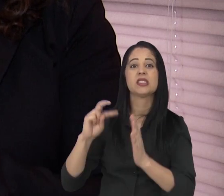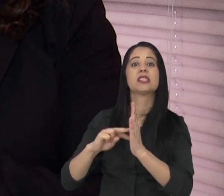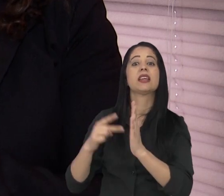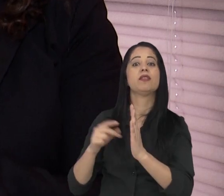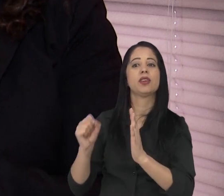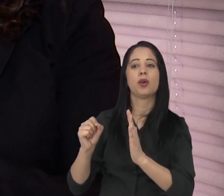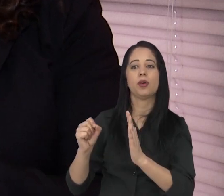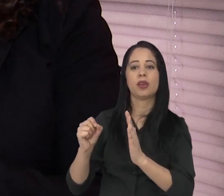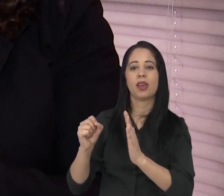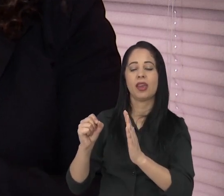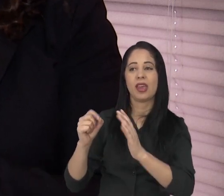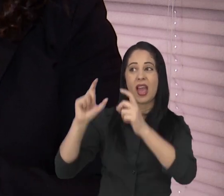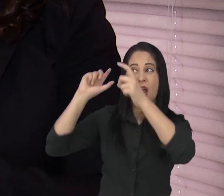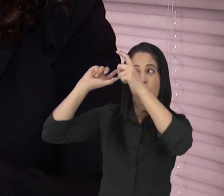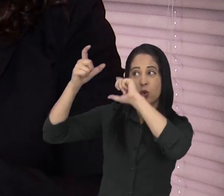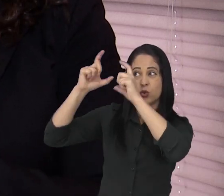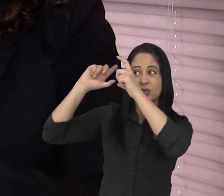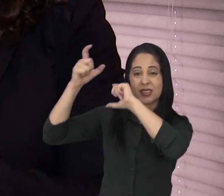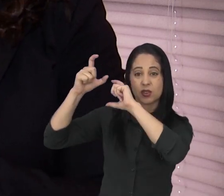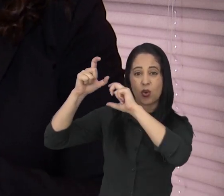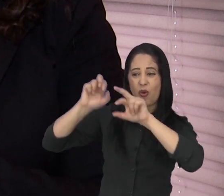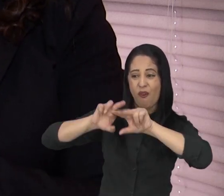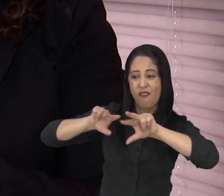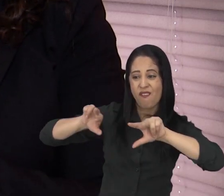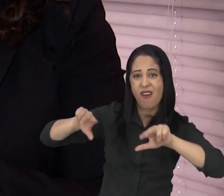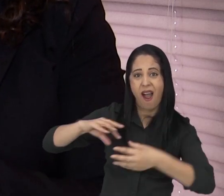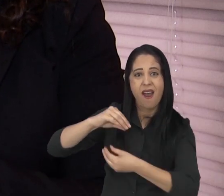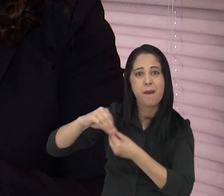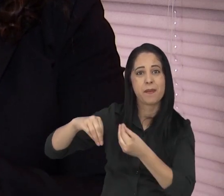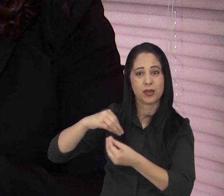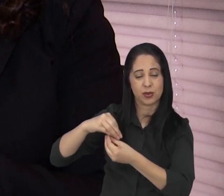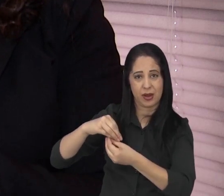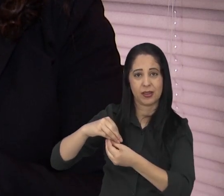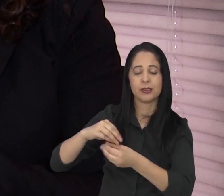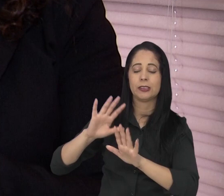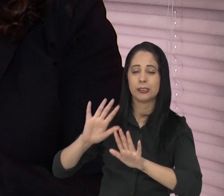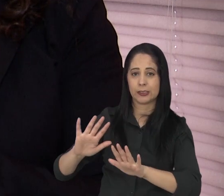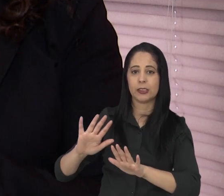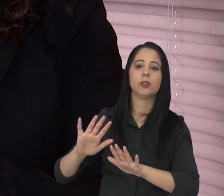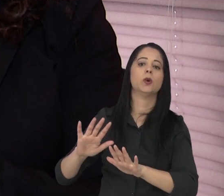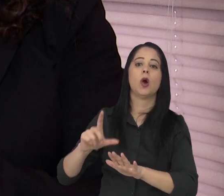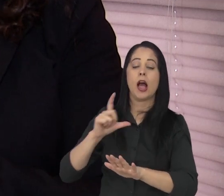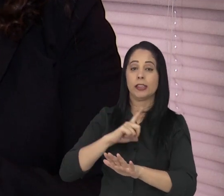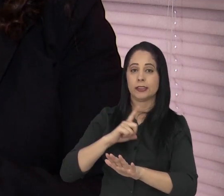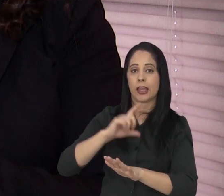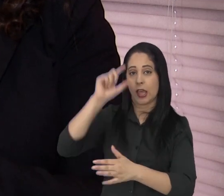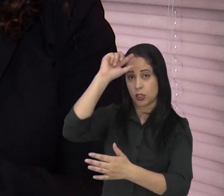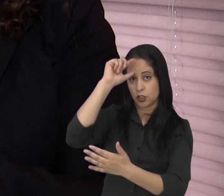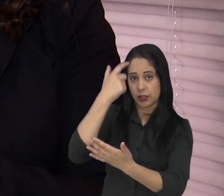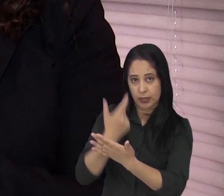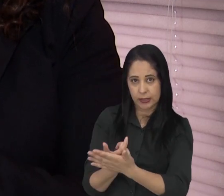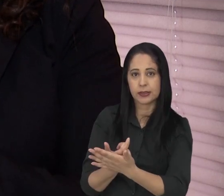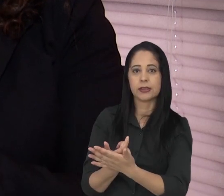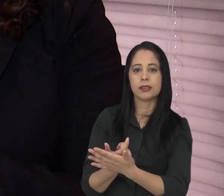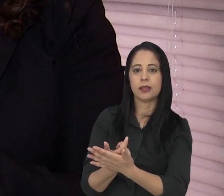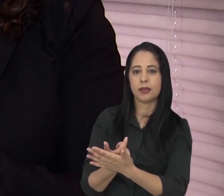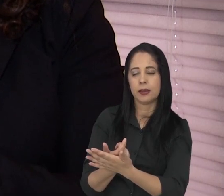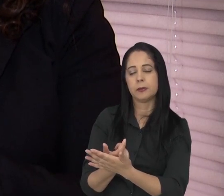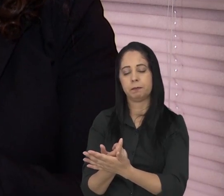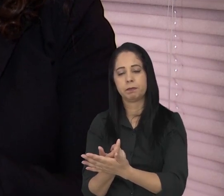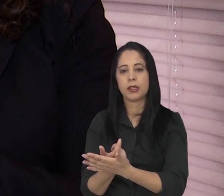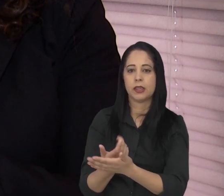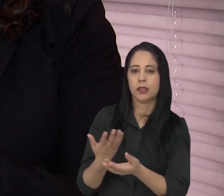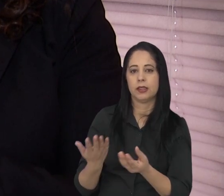está em associação com os outros transtornos de aprendizagem também. Então, a dislexia em si, ela tem a dislexia, é